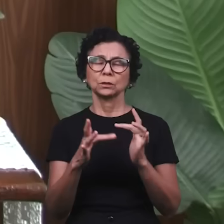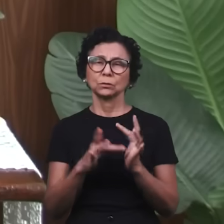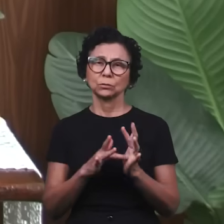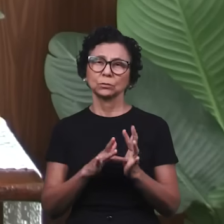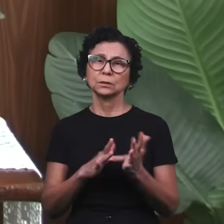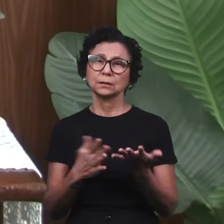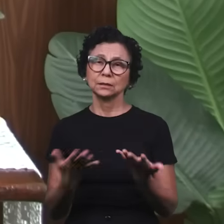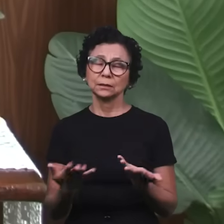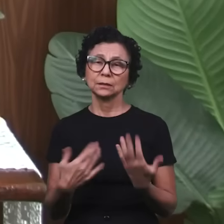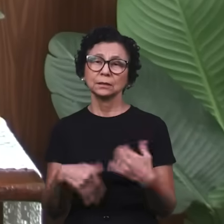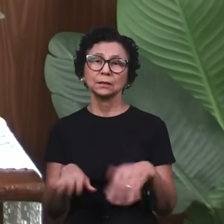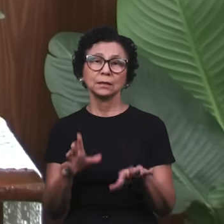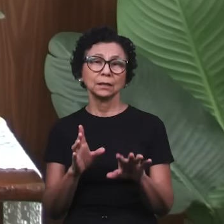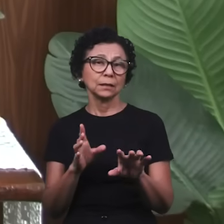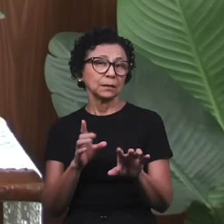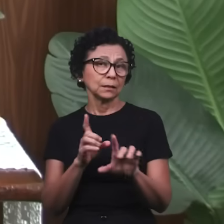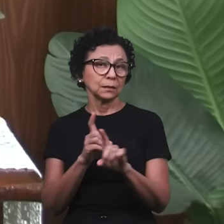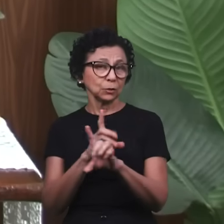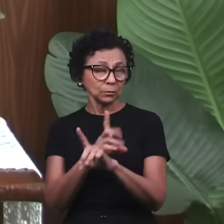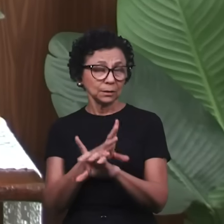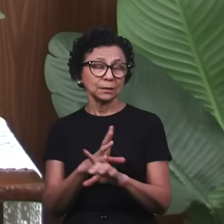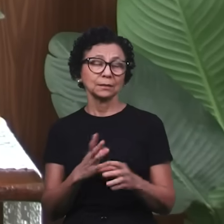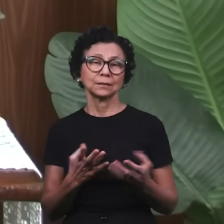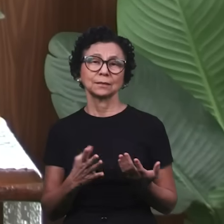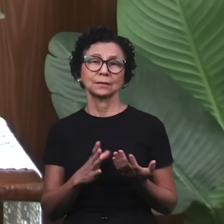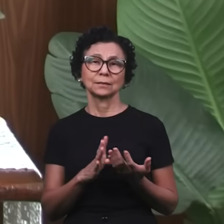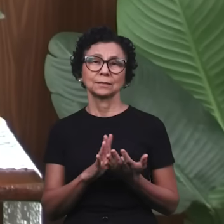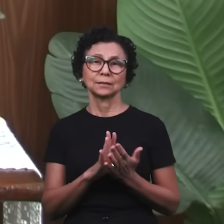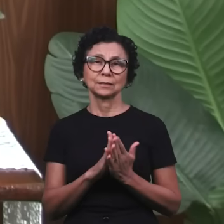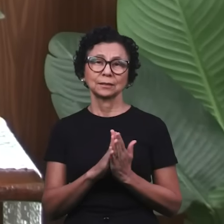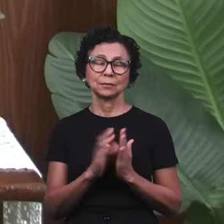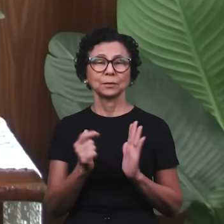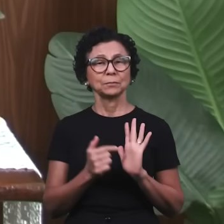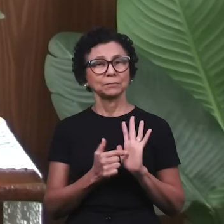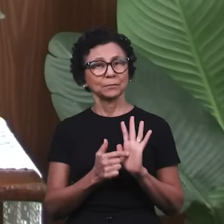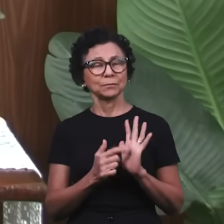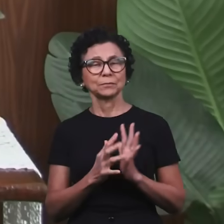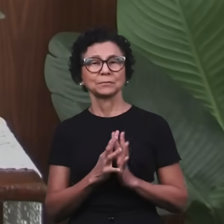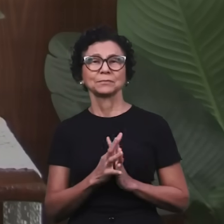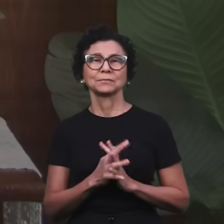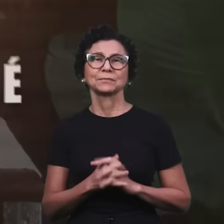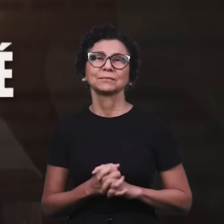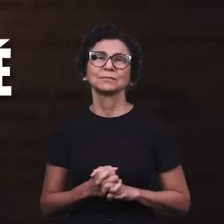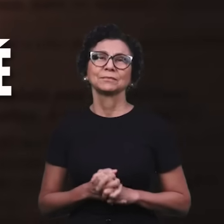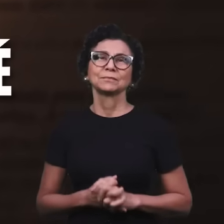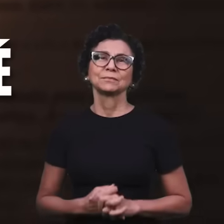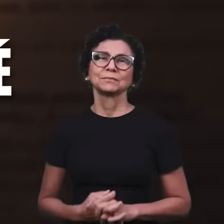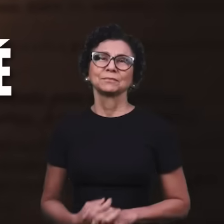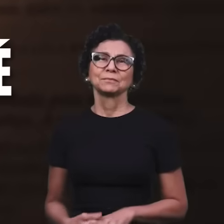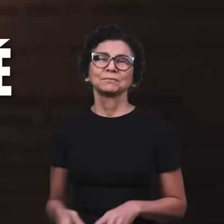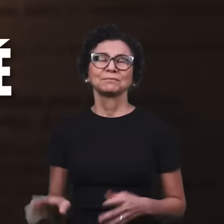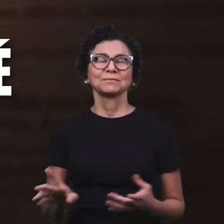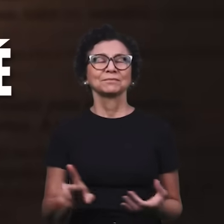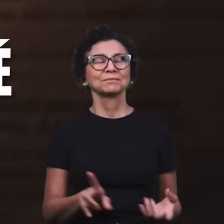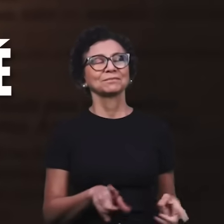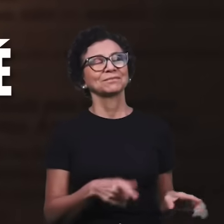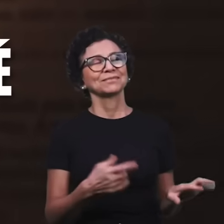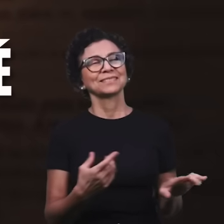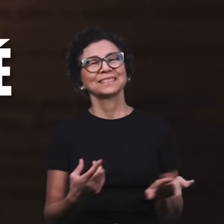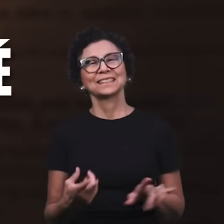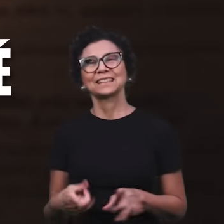Nós vamos cantar mais um louvor de glorificação, né, ao nome do Senhor. Oh, quão bom e